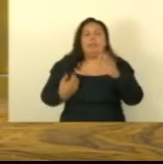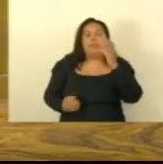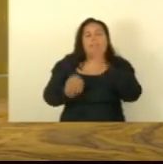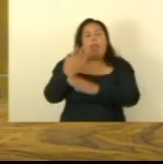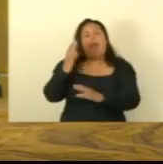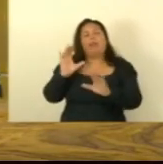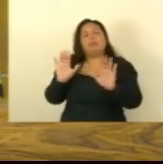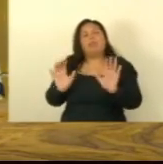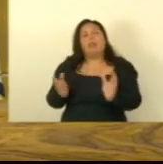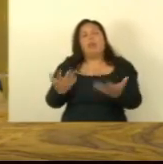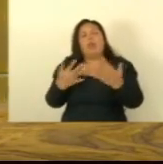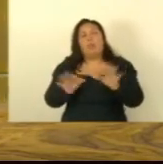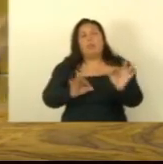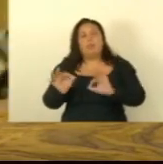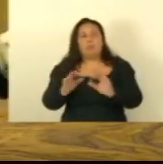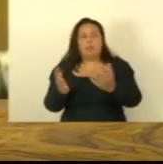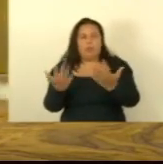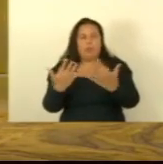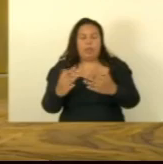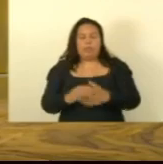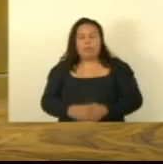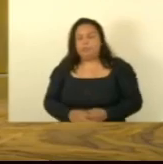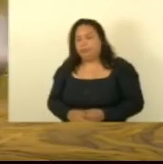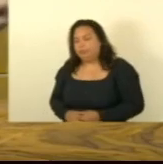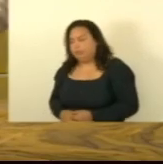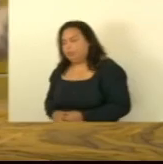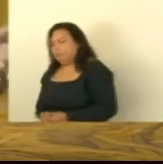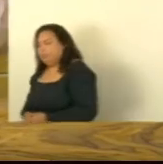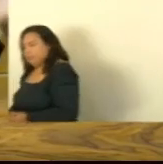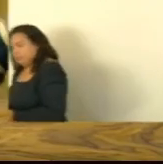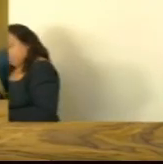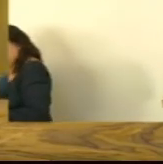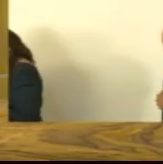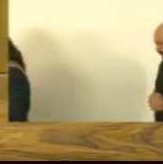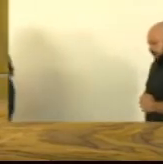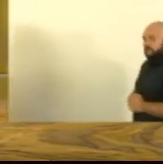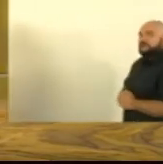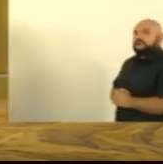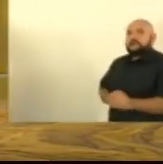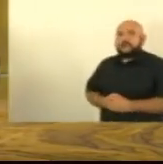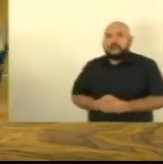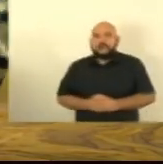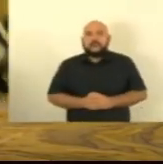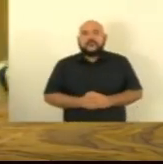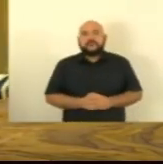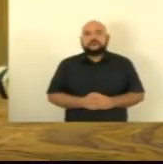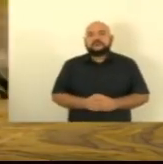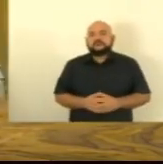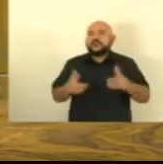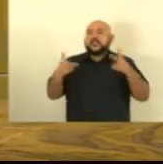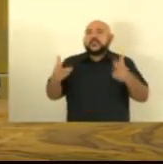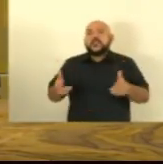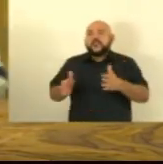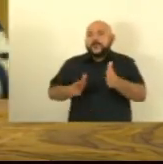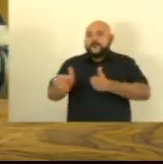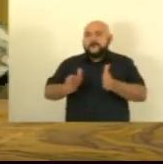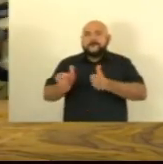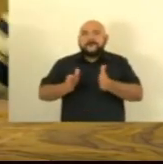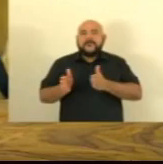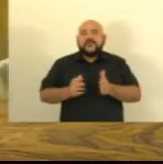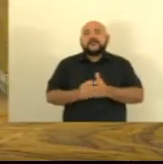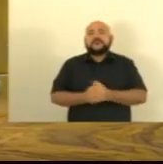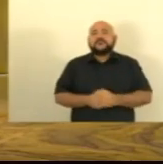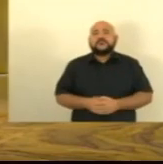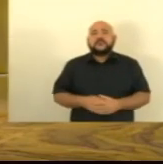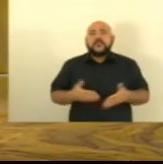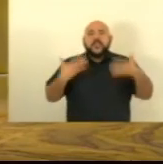Operação Colheita, no modelo que temos a Operação Verão, que no período de verão fortalece o